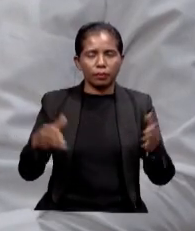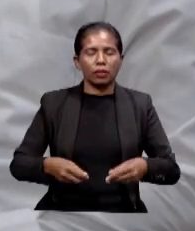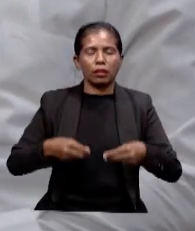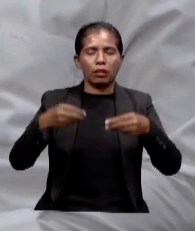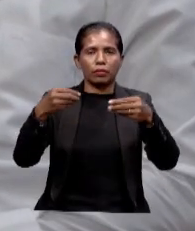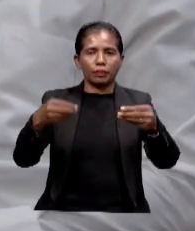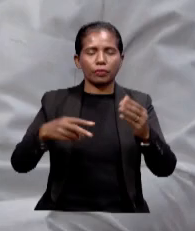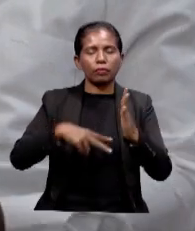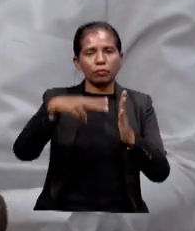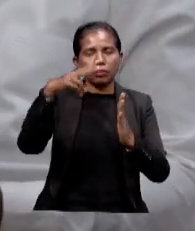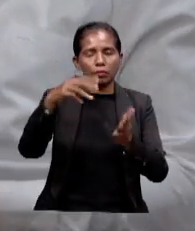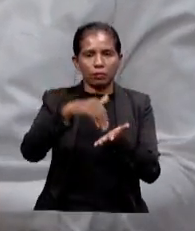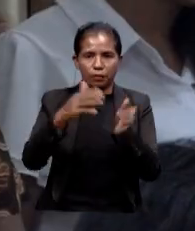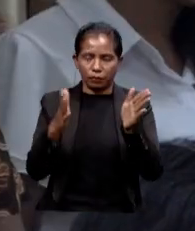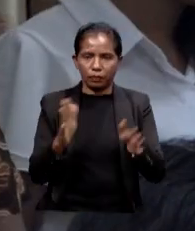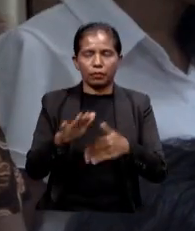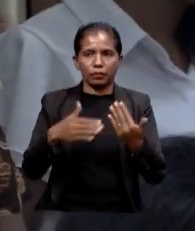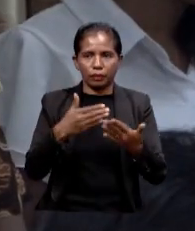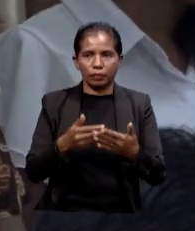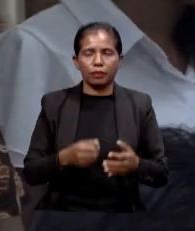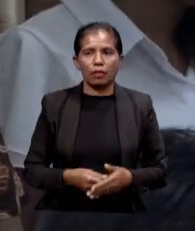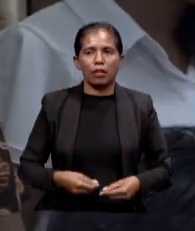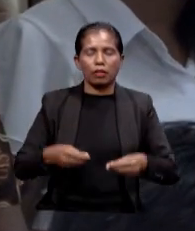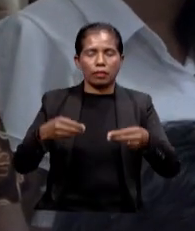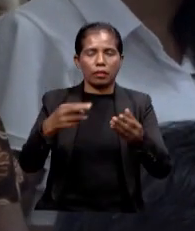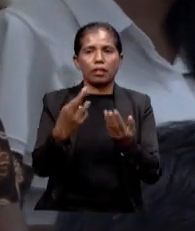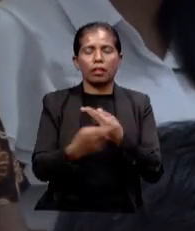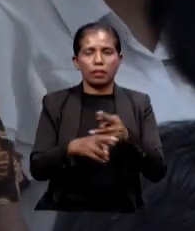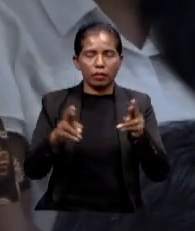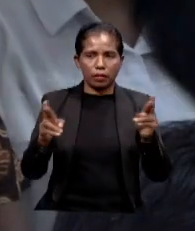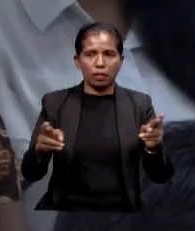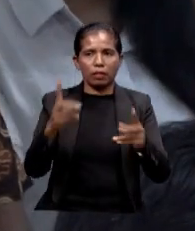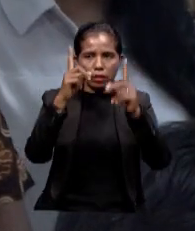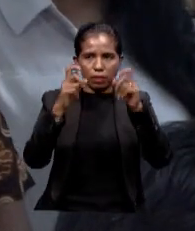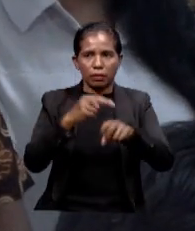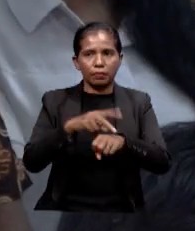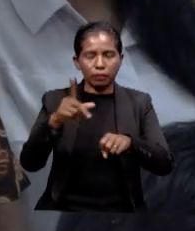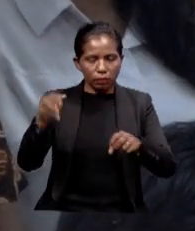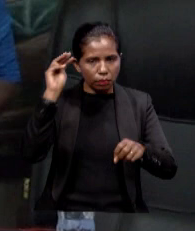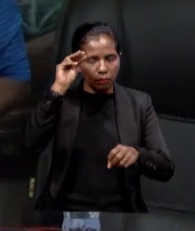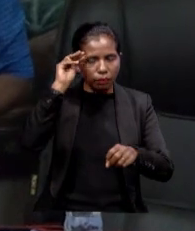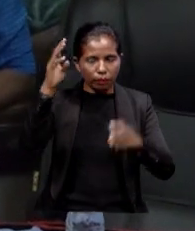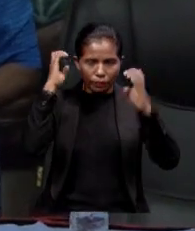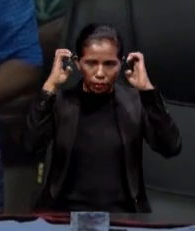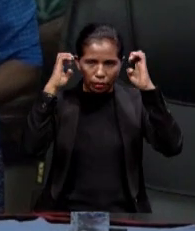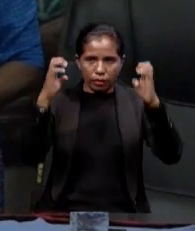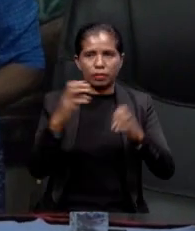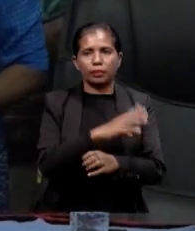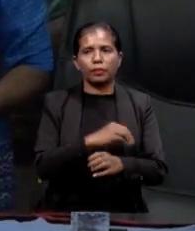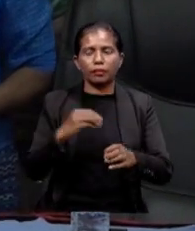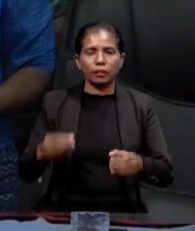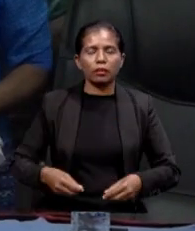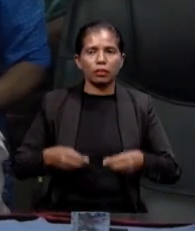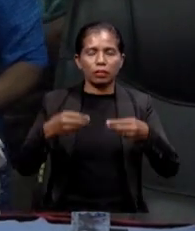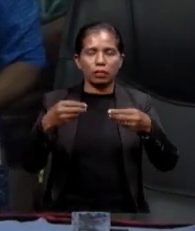melhor estudante Sira. Além de anunciar resultado do Exame Nacional, Ministro da Educação, Juventude e Desporto entrega diploma em ensino